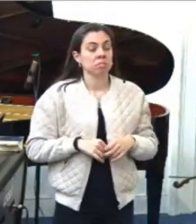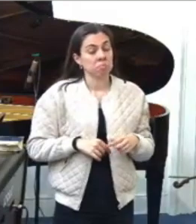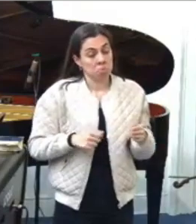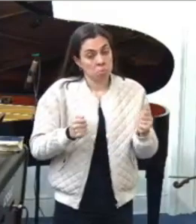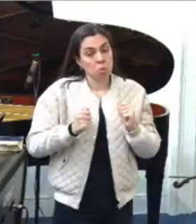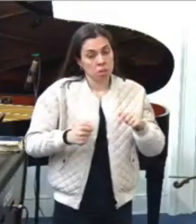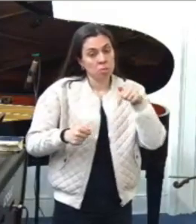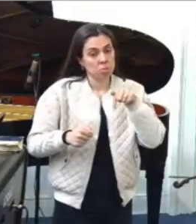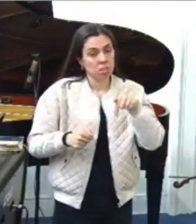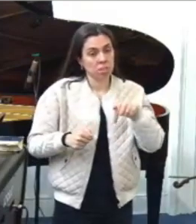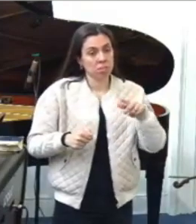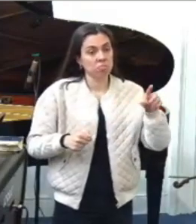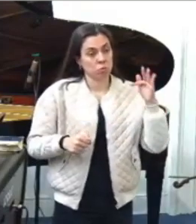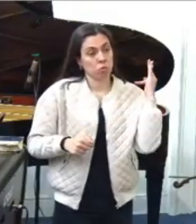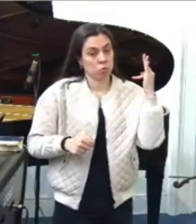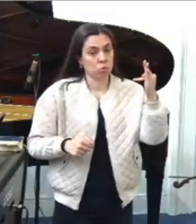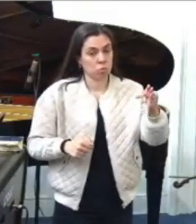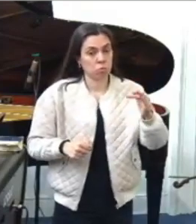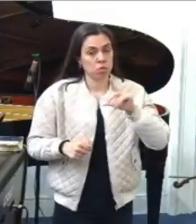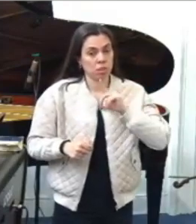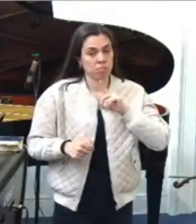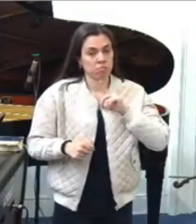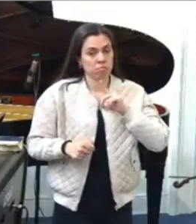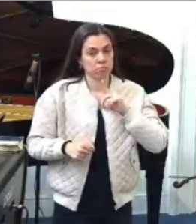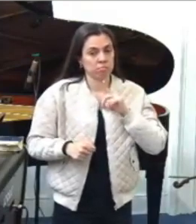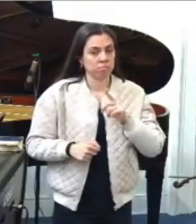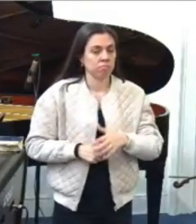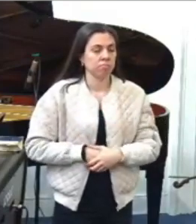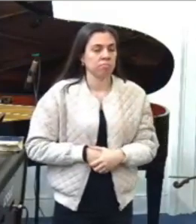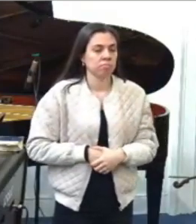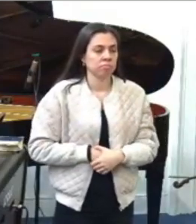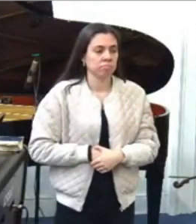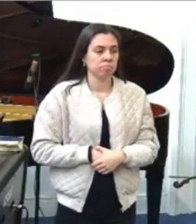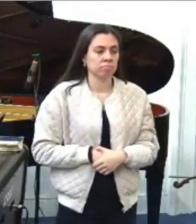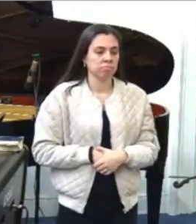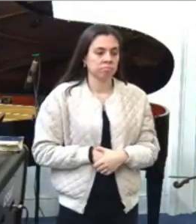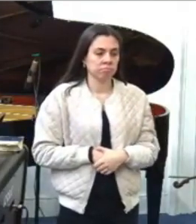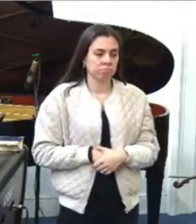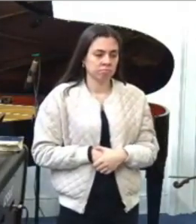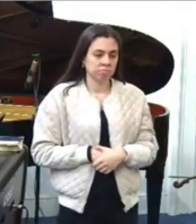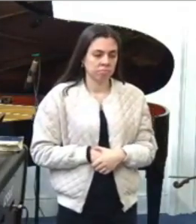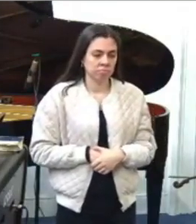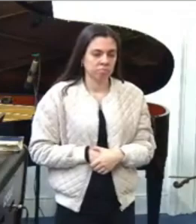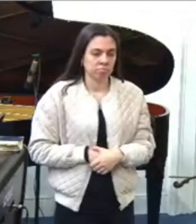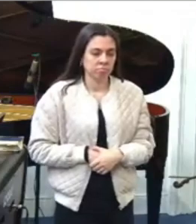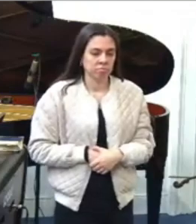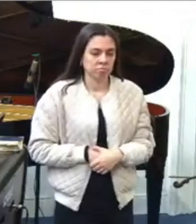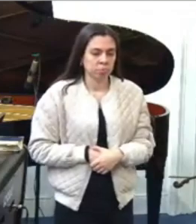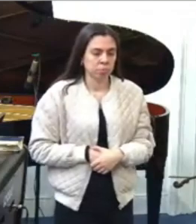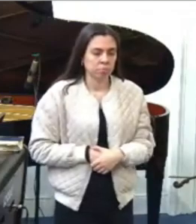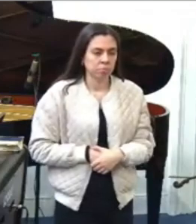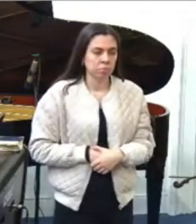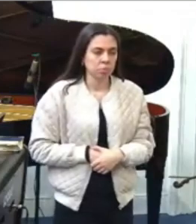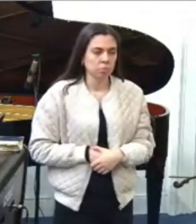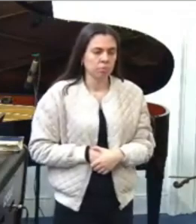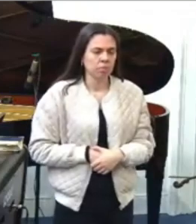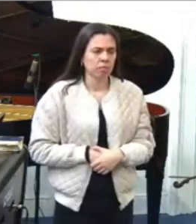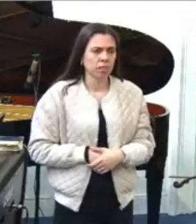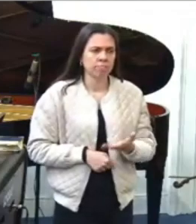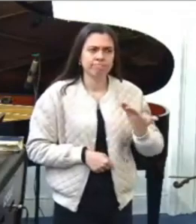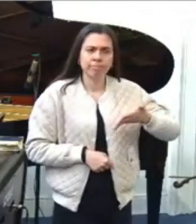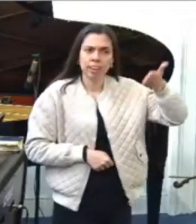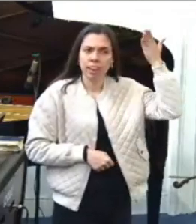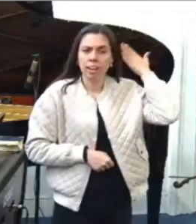semelhante, como Cristo um dia foi levado para uma cruz. Satanás, ao longo de todo o Antigo